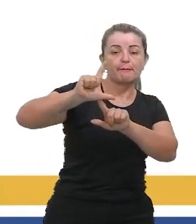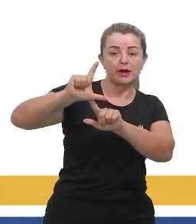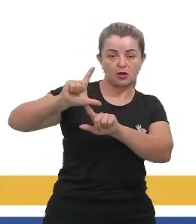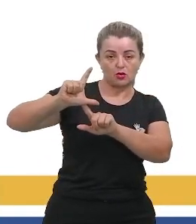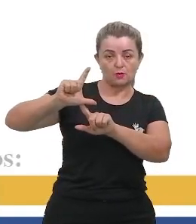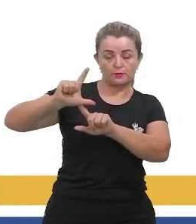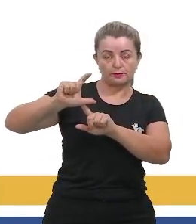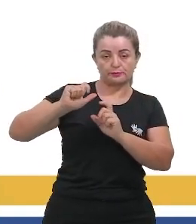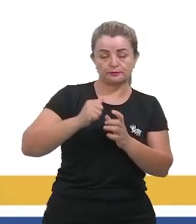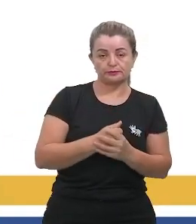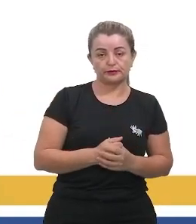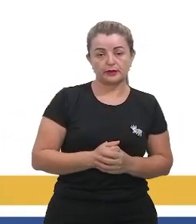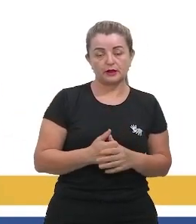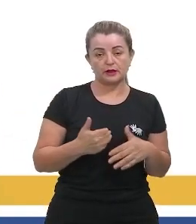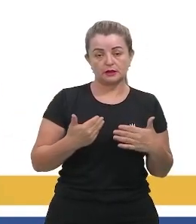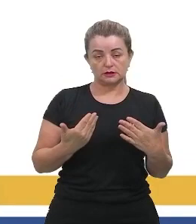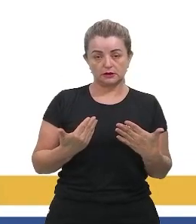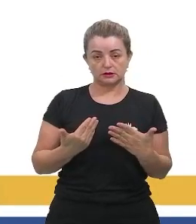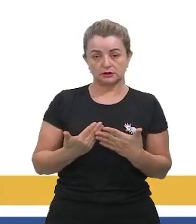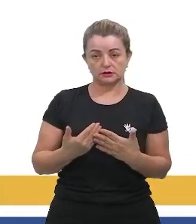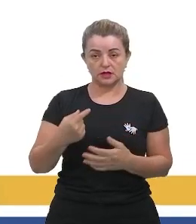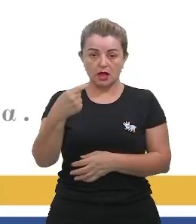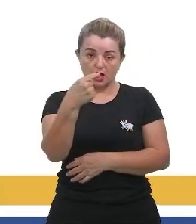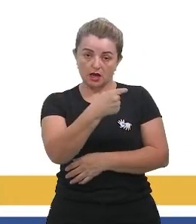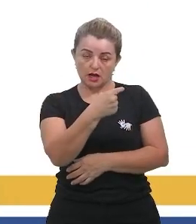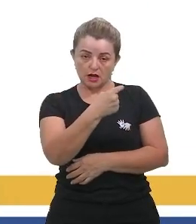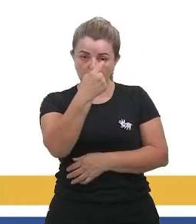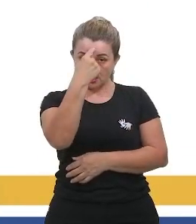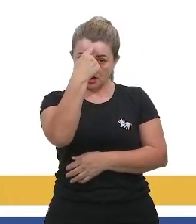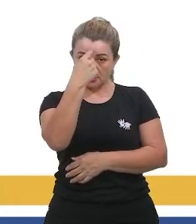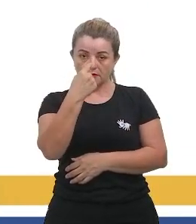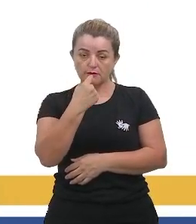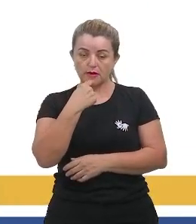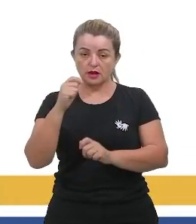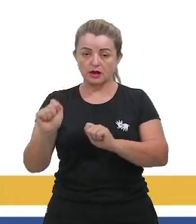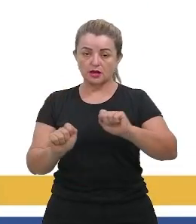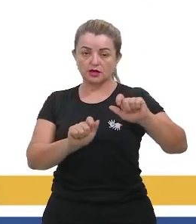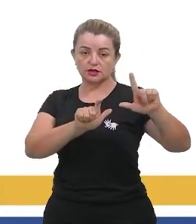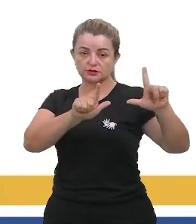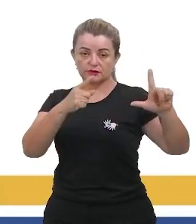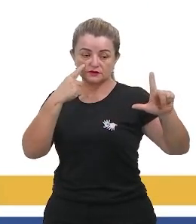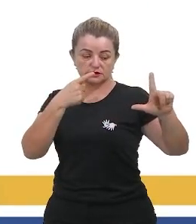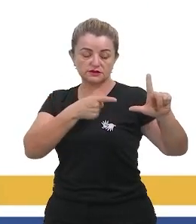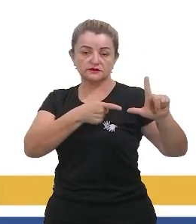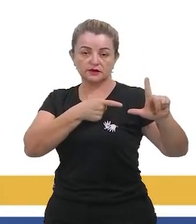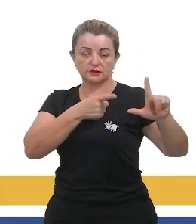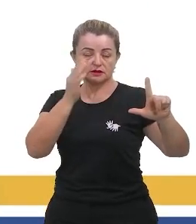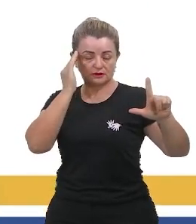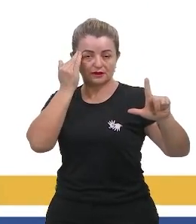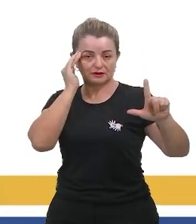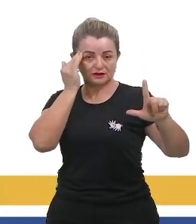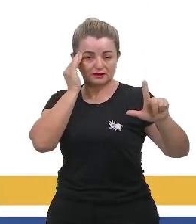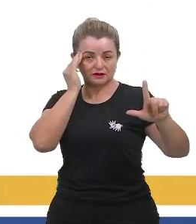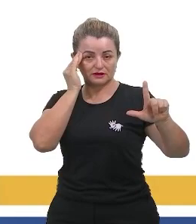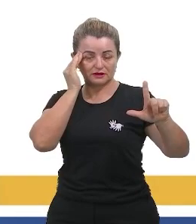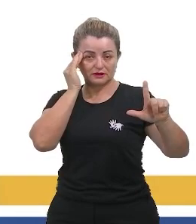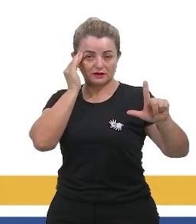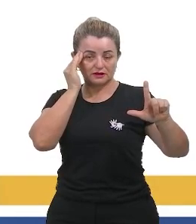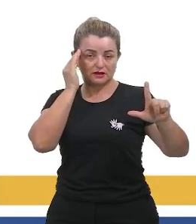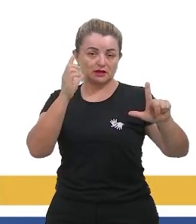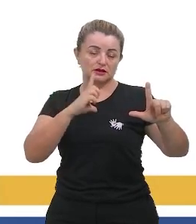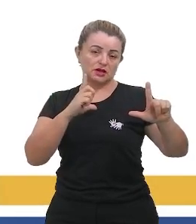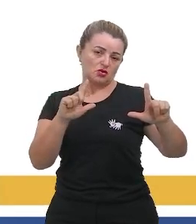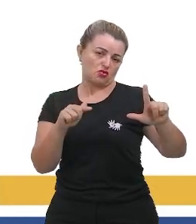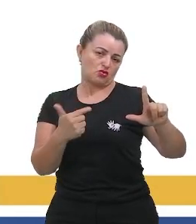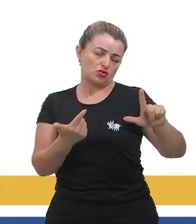relação. Então, na imagem aqui que eu vou projetar, para ficar mais fácil a gente compreender, professor, existe uma outra